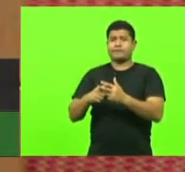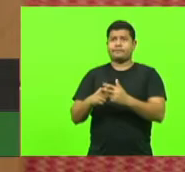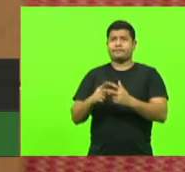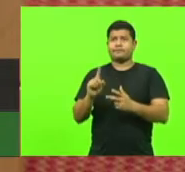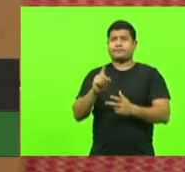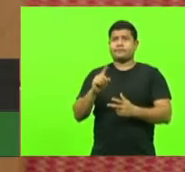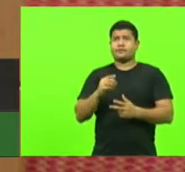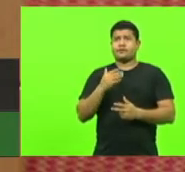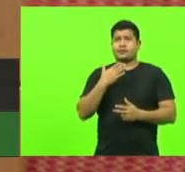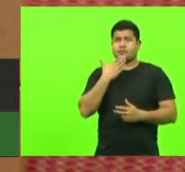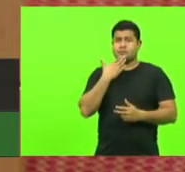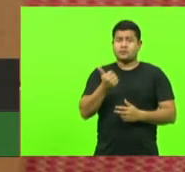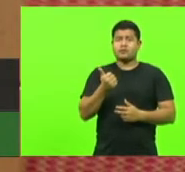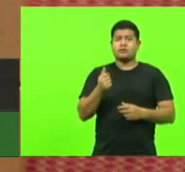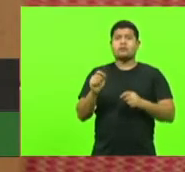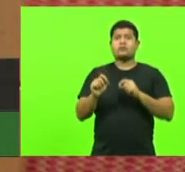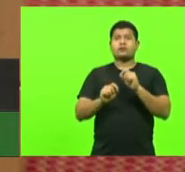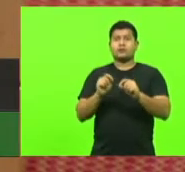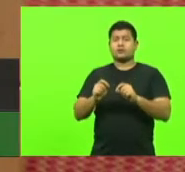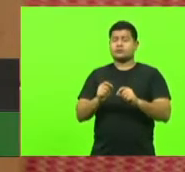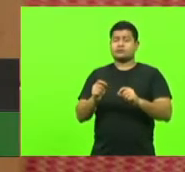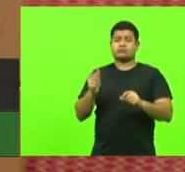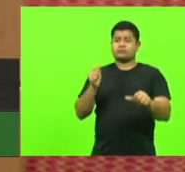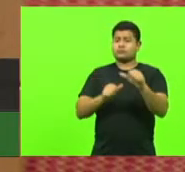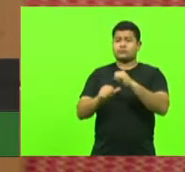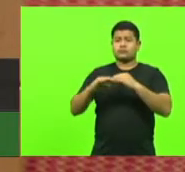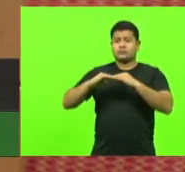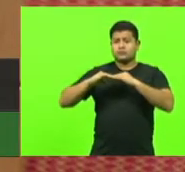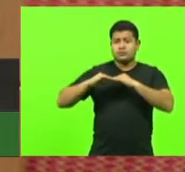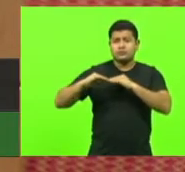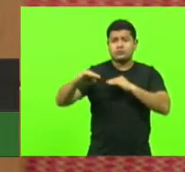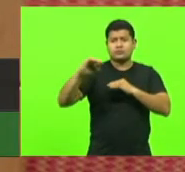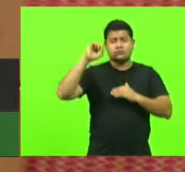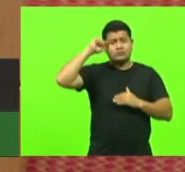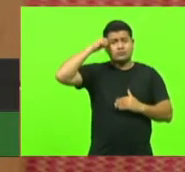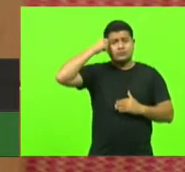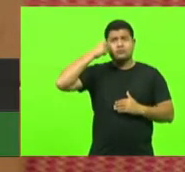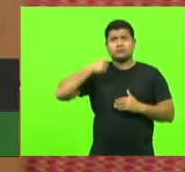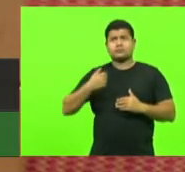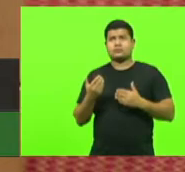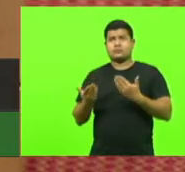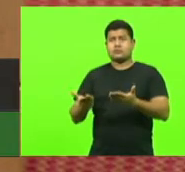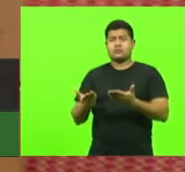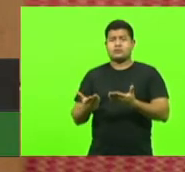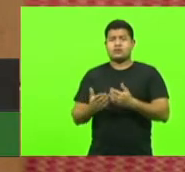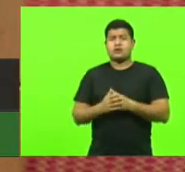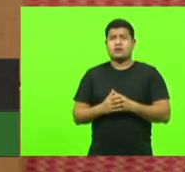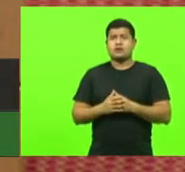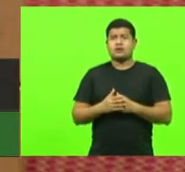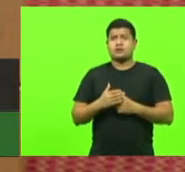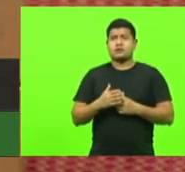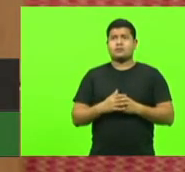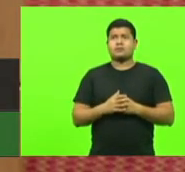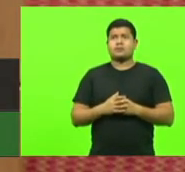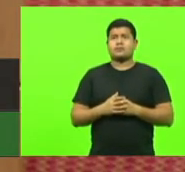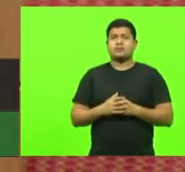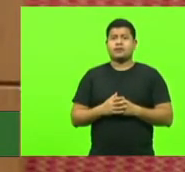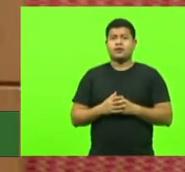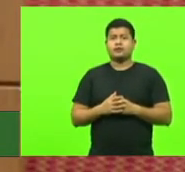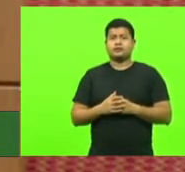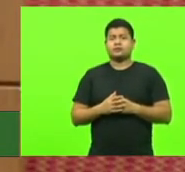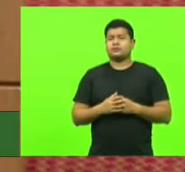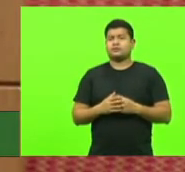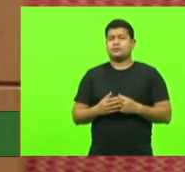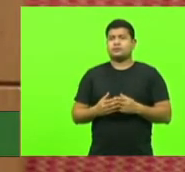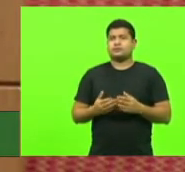patrolar, porque daí não fica aquelas buracos lá para estourar os carros, é melhor patrolar. Então,